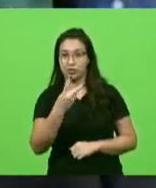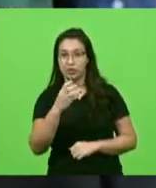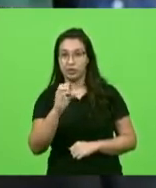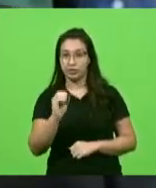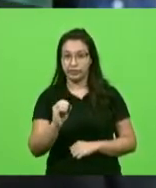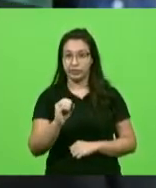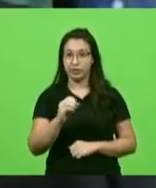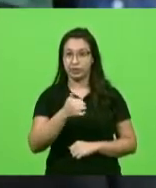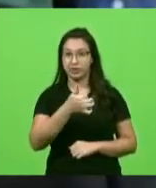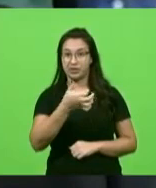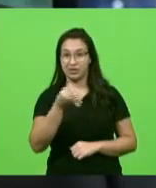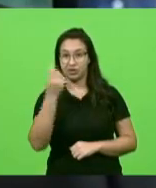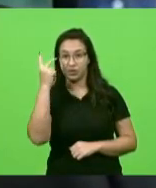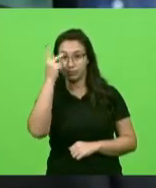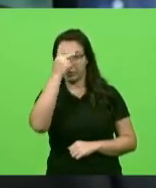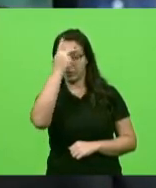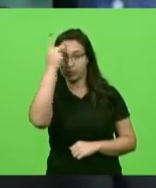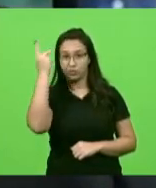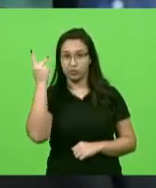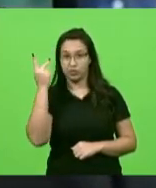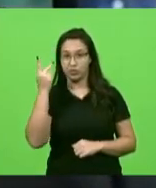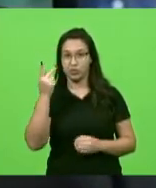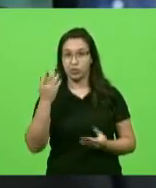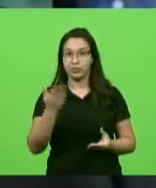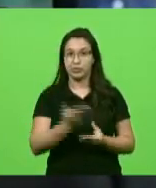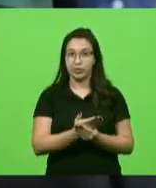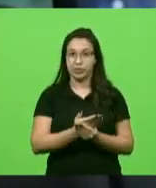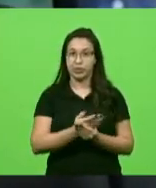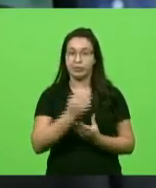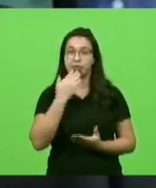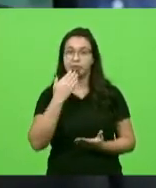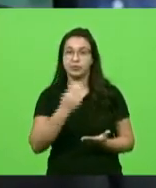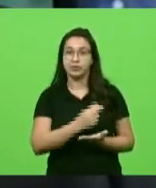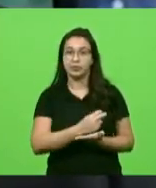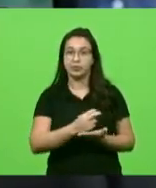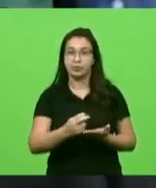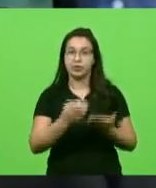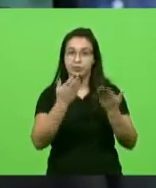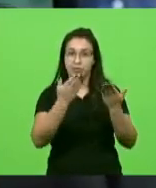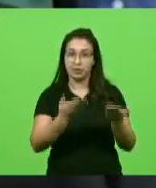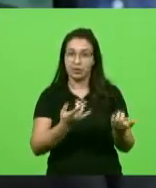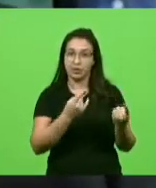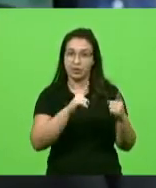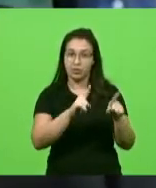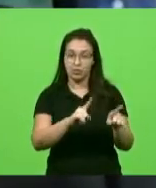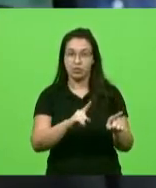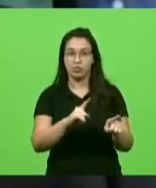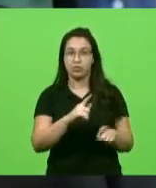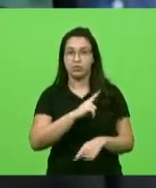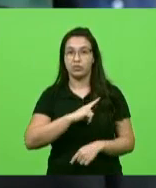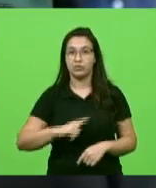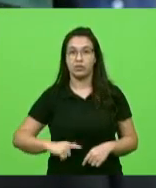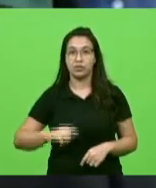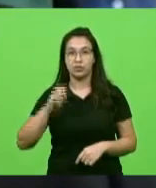16 pessoas foi procurar o pedido de impeachment porque o Governador Carlos Moisés da Silva e de sua vice-governadora